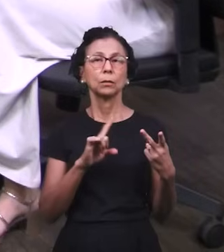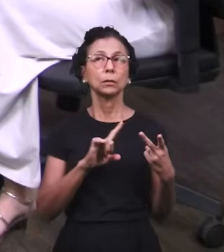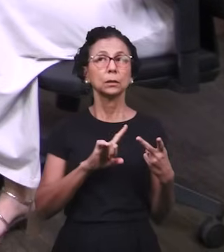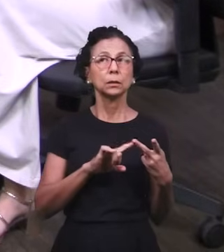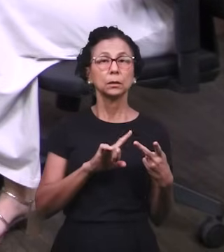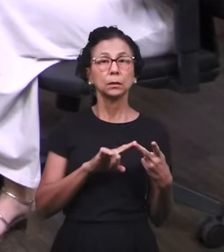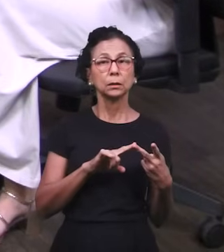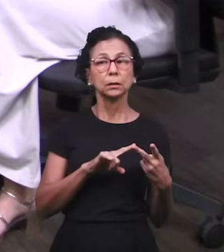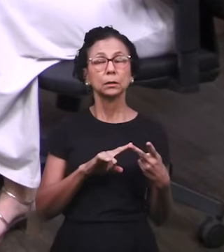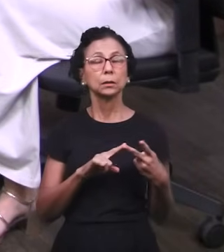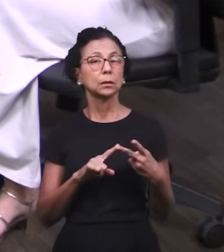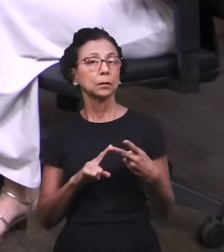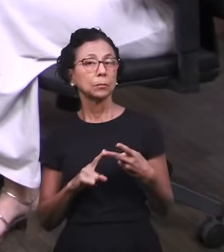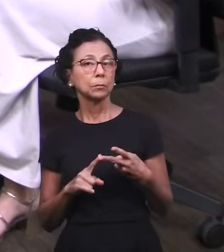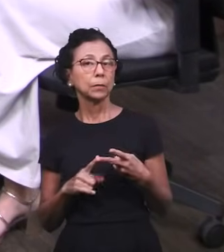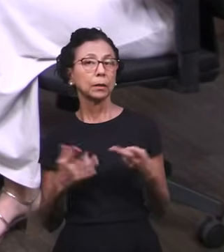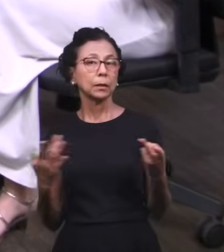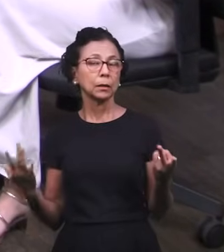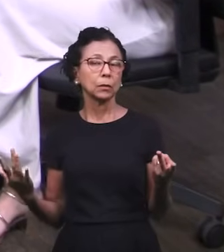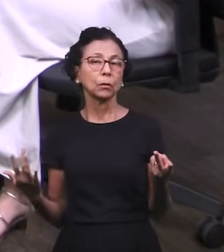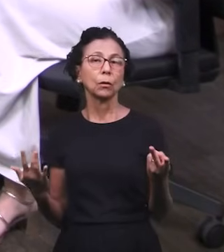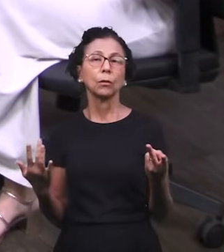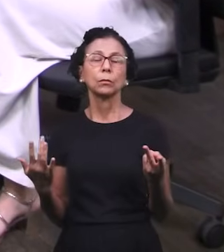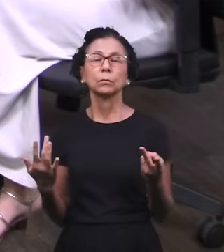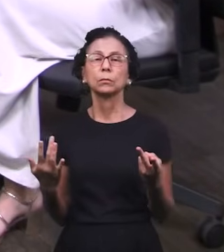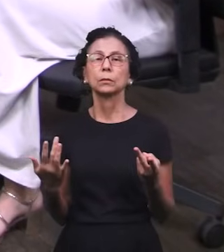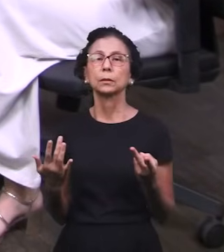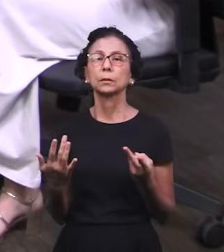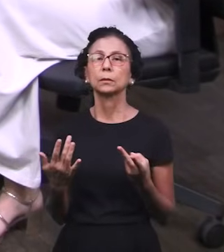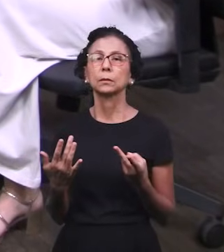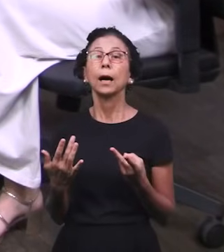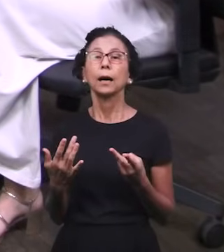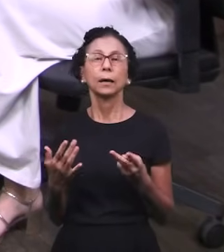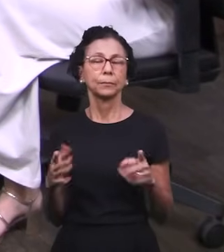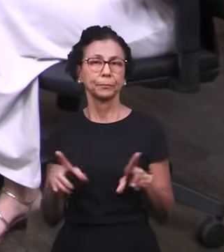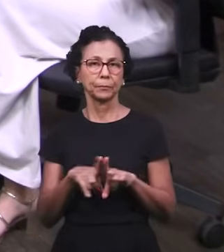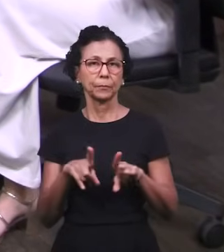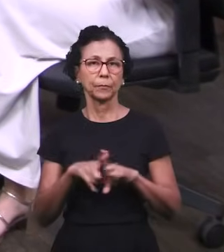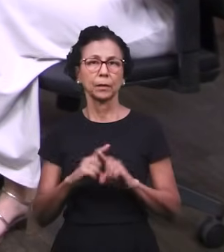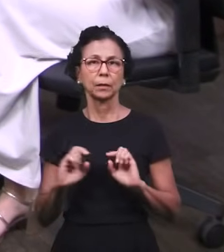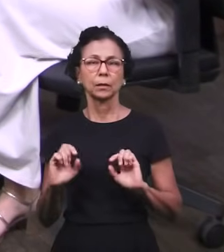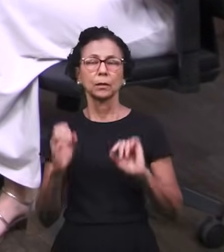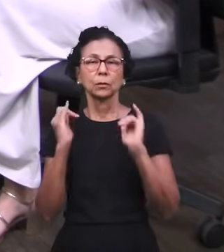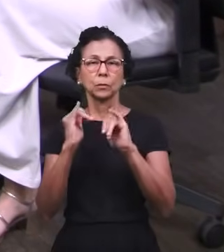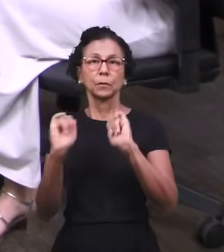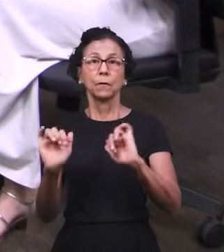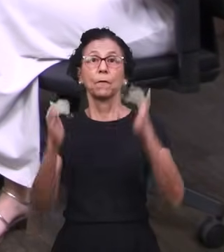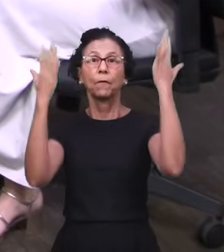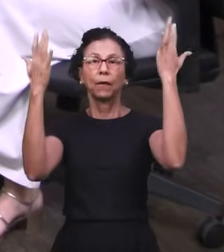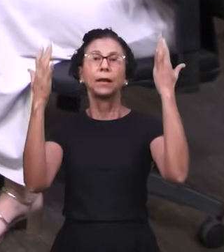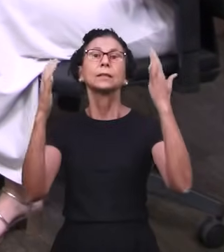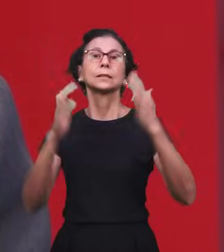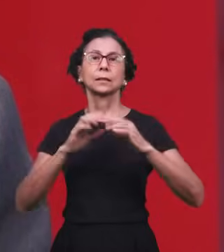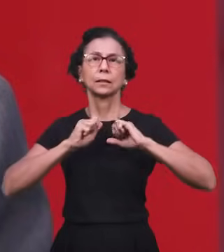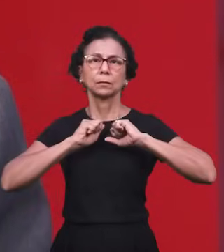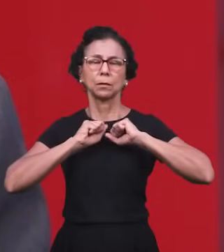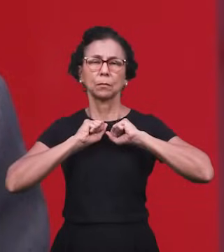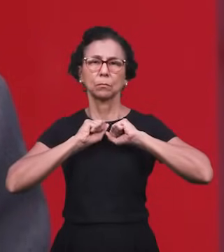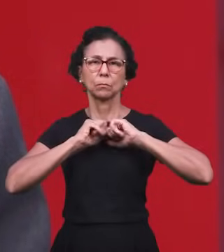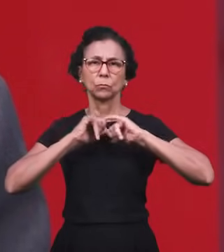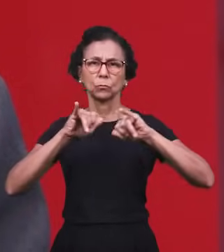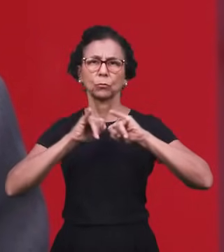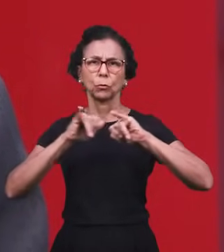a gente tem repercutido esse evento ao longo dessas últimas semanas. Bem, Josias, a gente vai discorrer aqui,